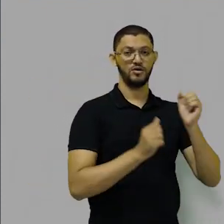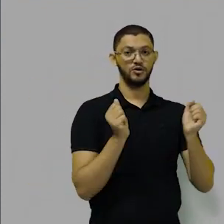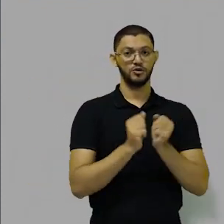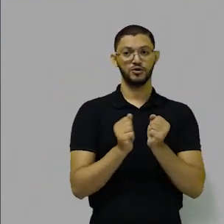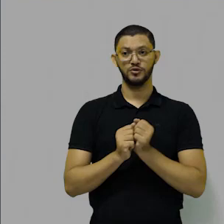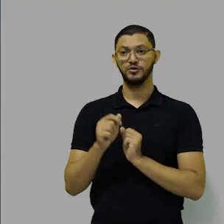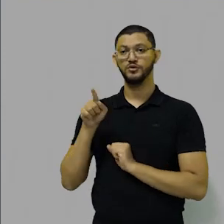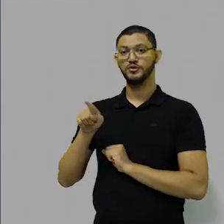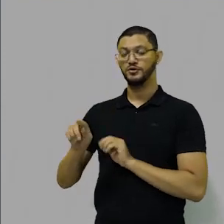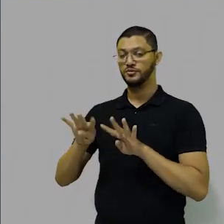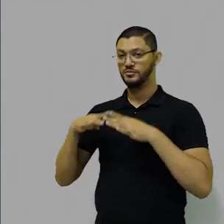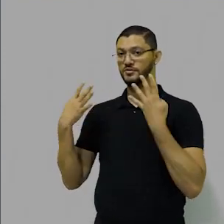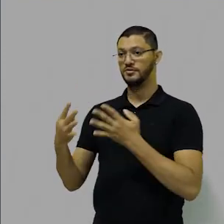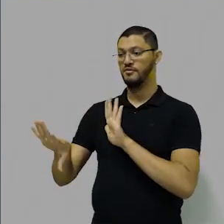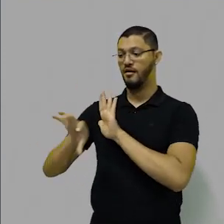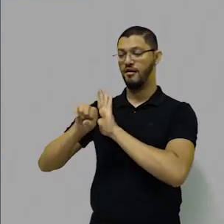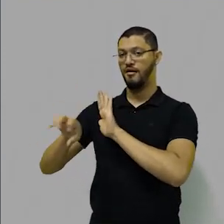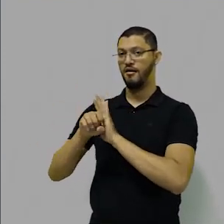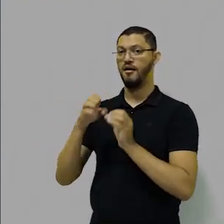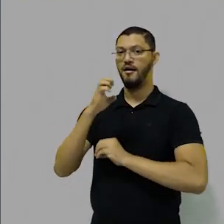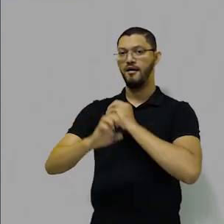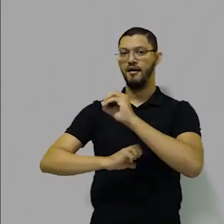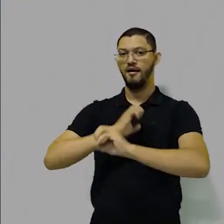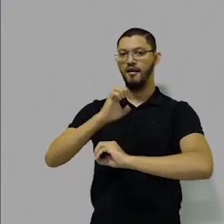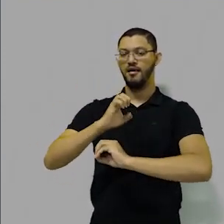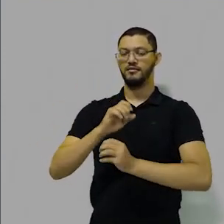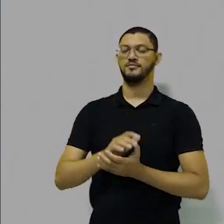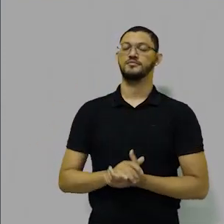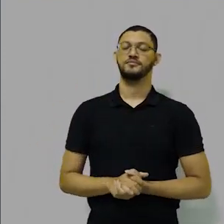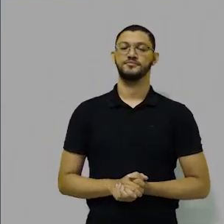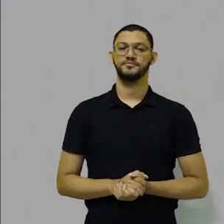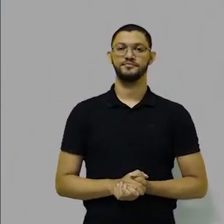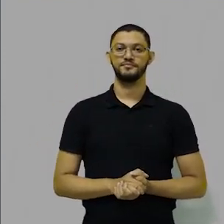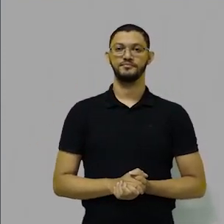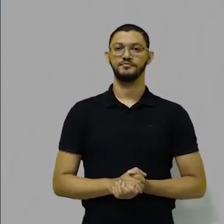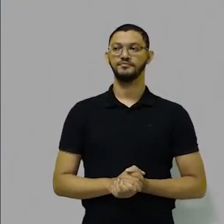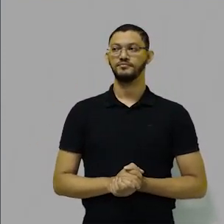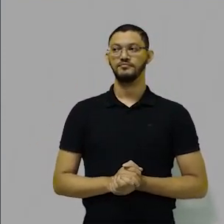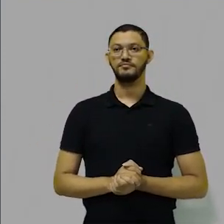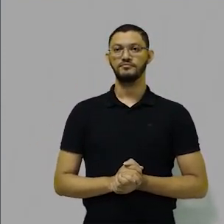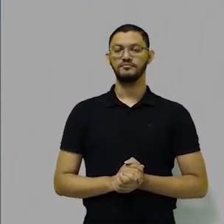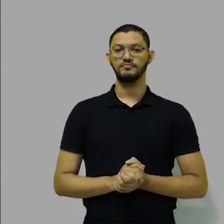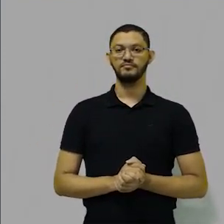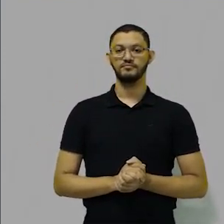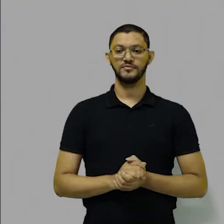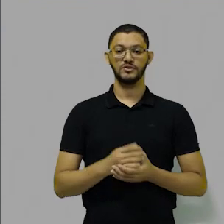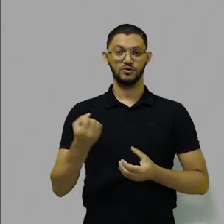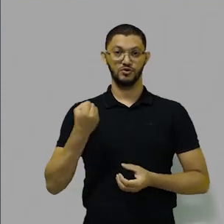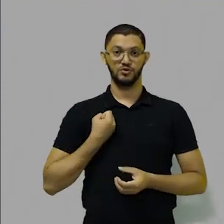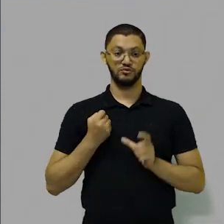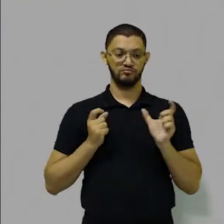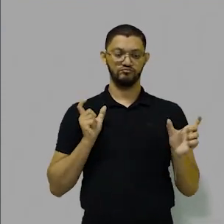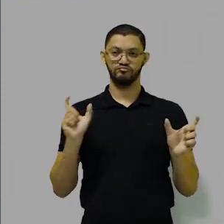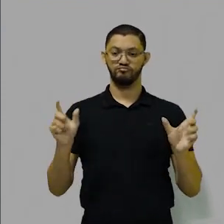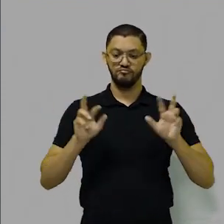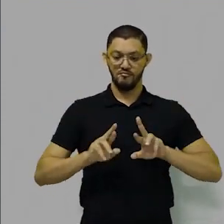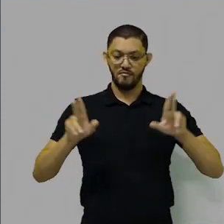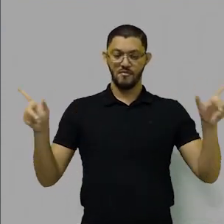com aqueles elementos que querem ganhar elétrons. Então, ao estabelecimento das cargas e pela